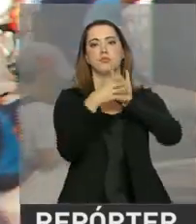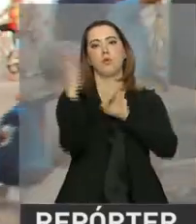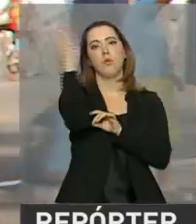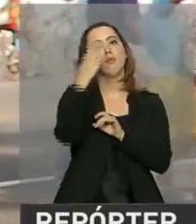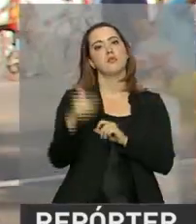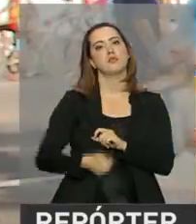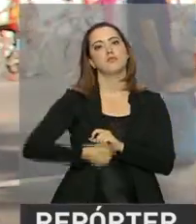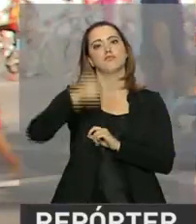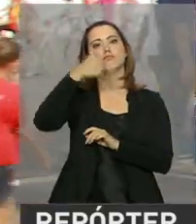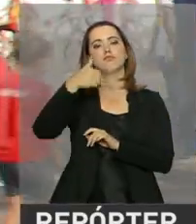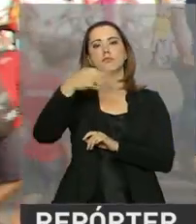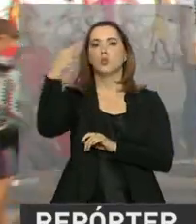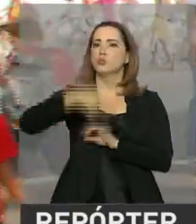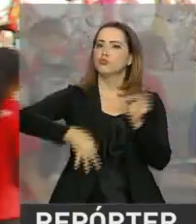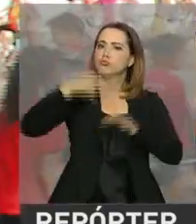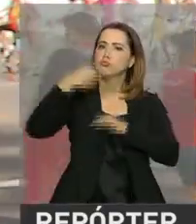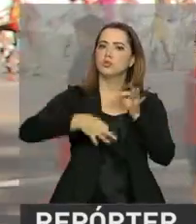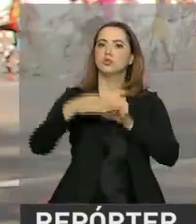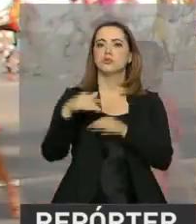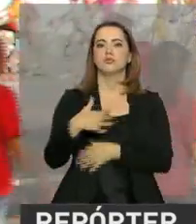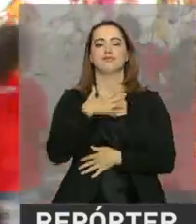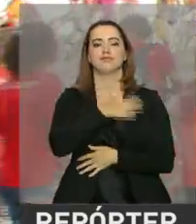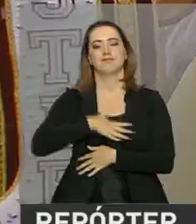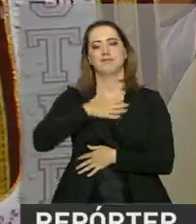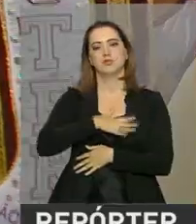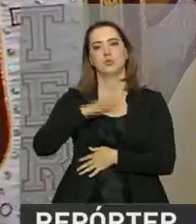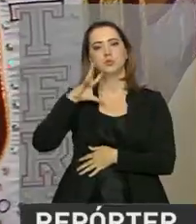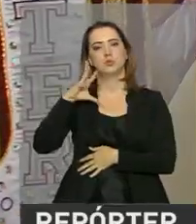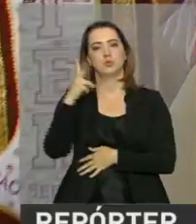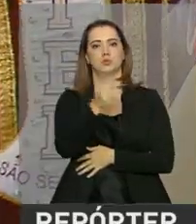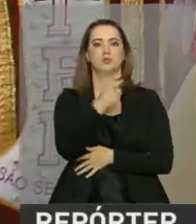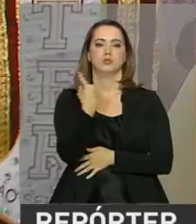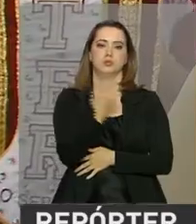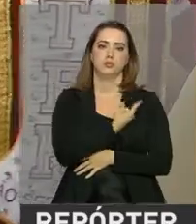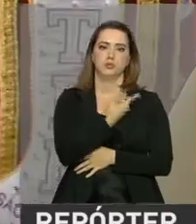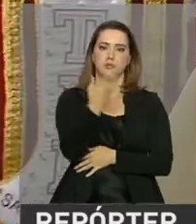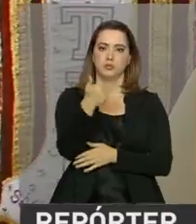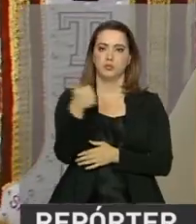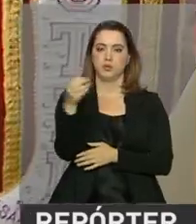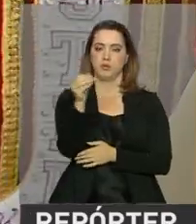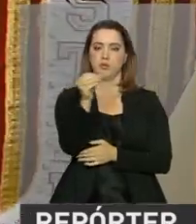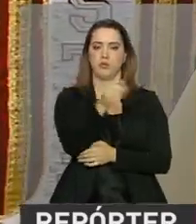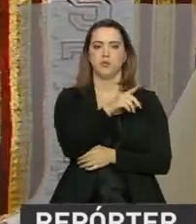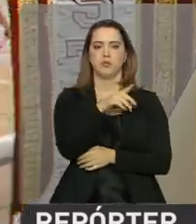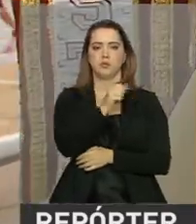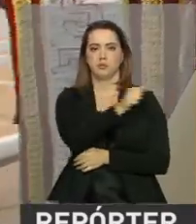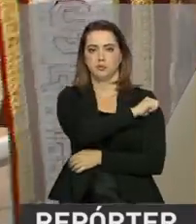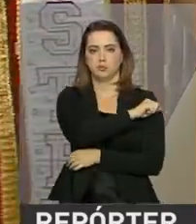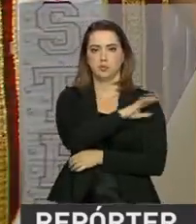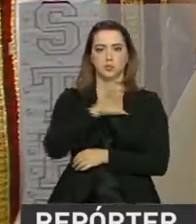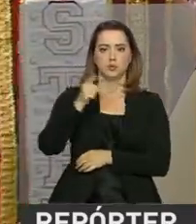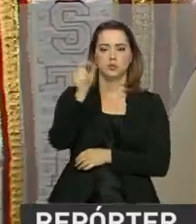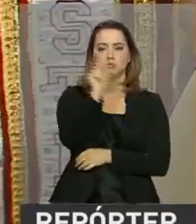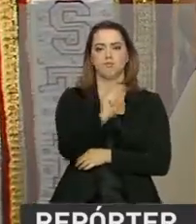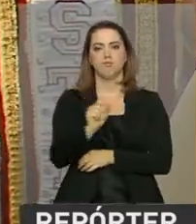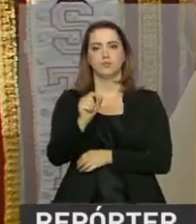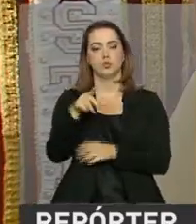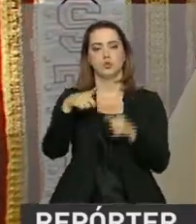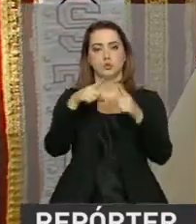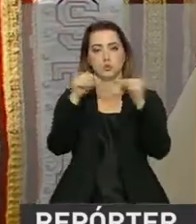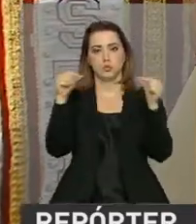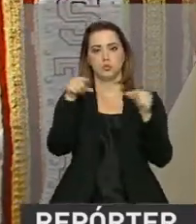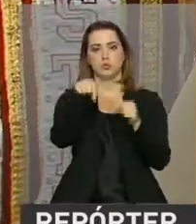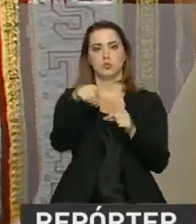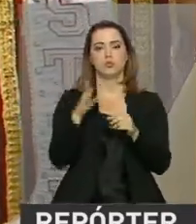melhor mais justo mais querido por todos nós 100 alunos de escolas públicas de todo o Distrito Federal vão participar do desfile de